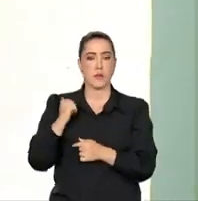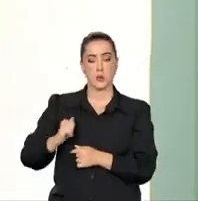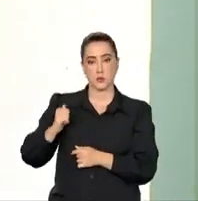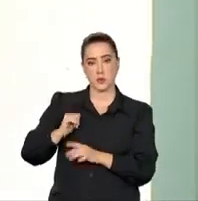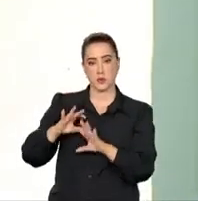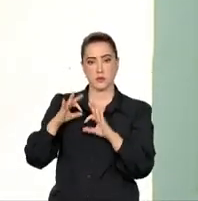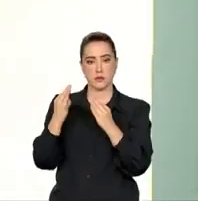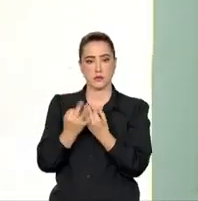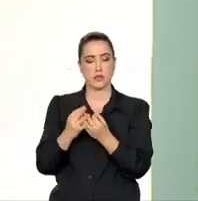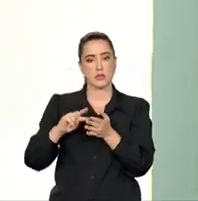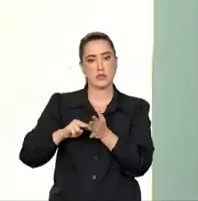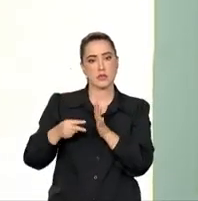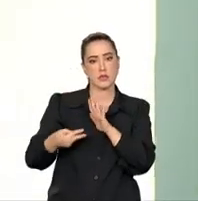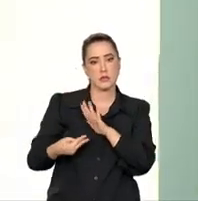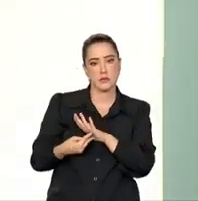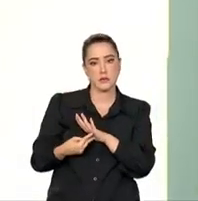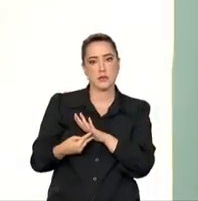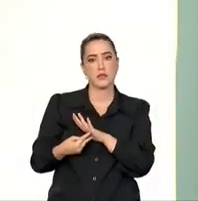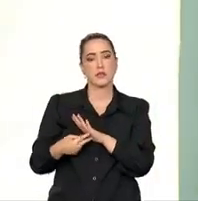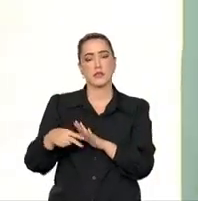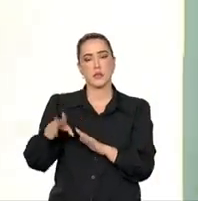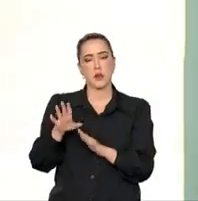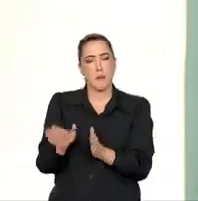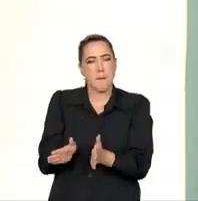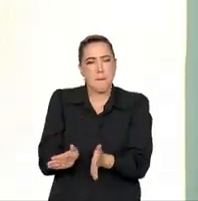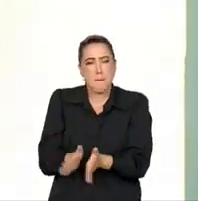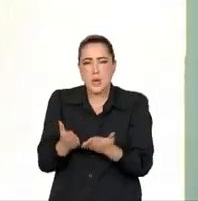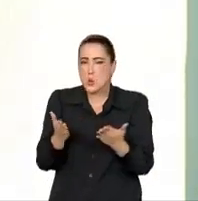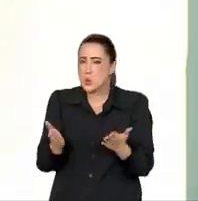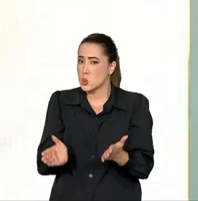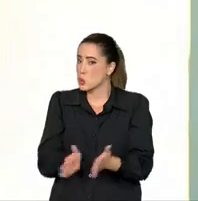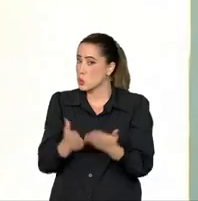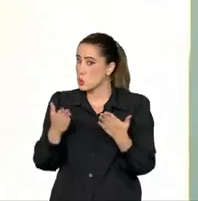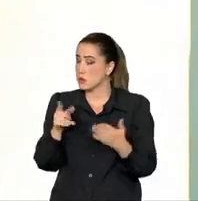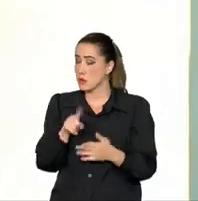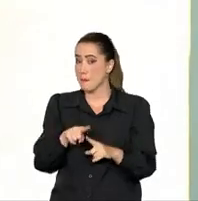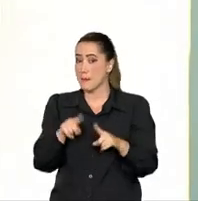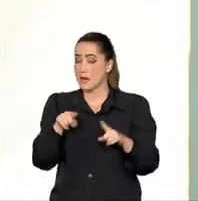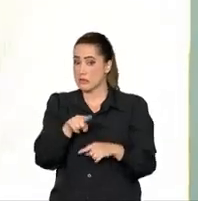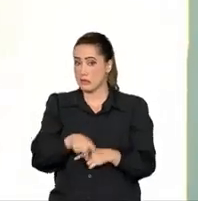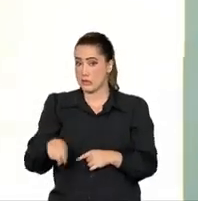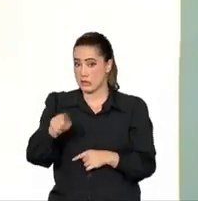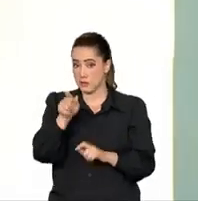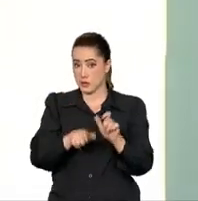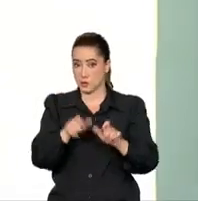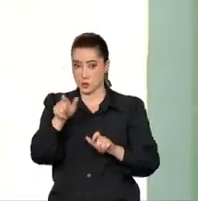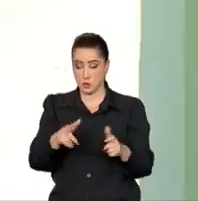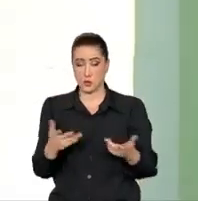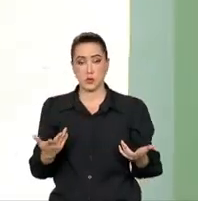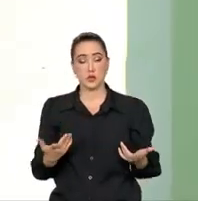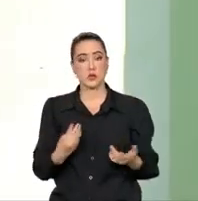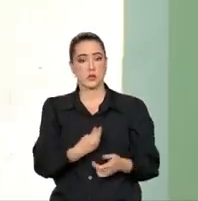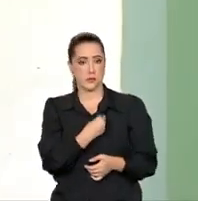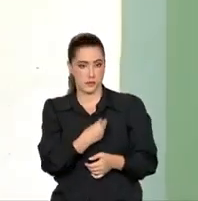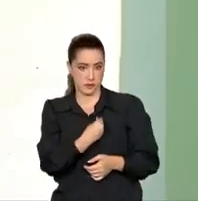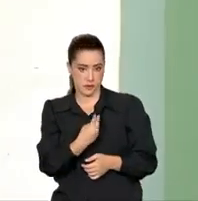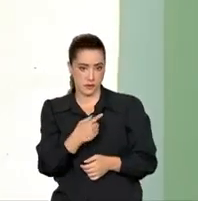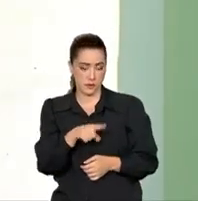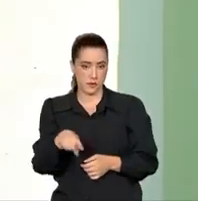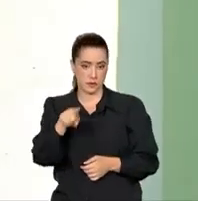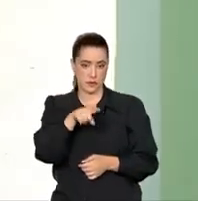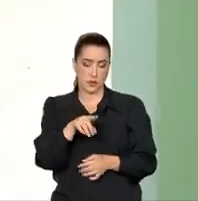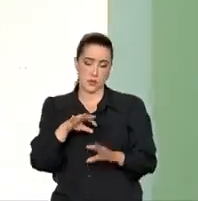Família, que significa na extrema pobreza. São aquelas pessoas que vivem